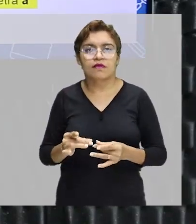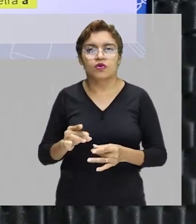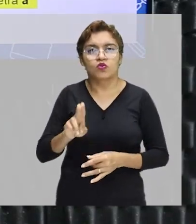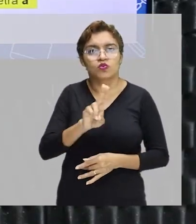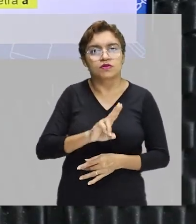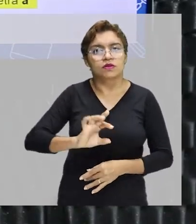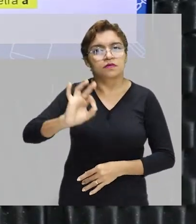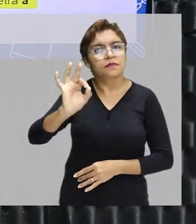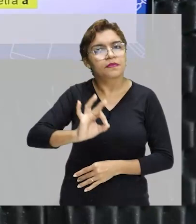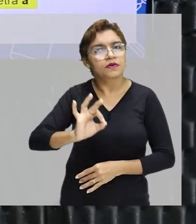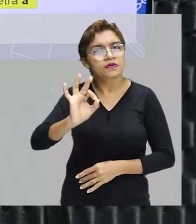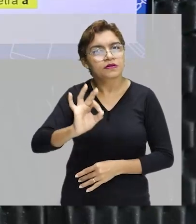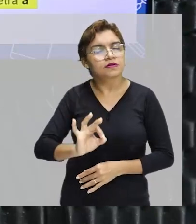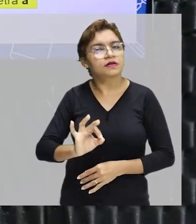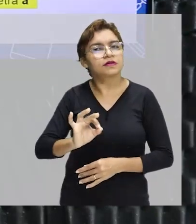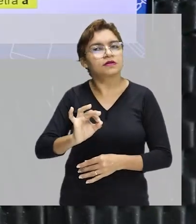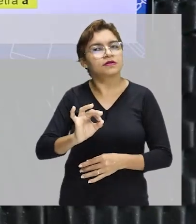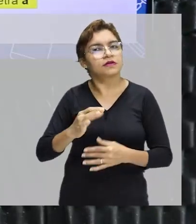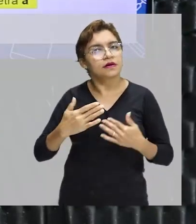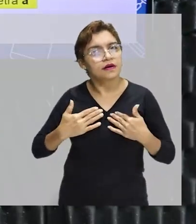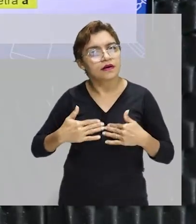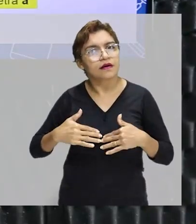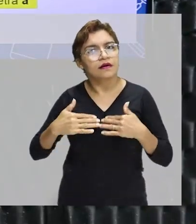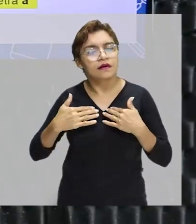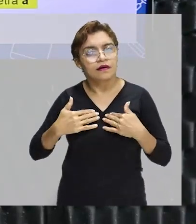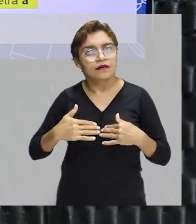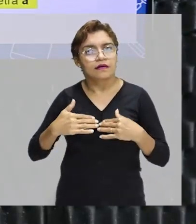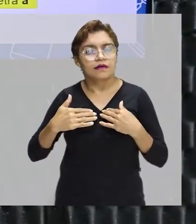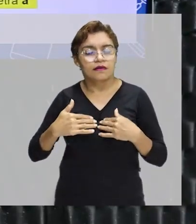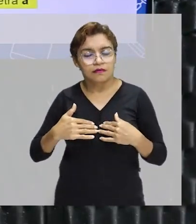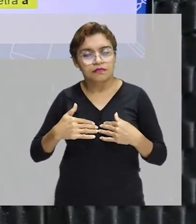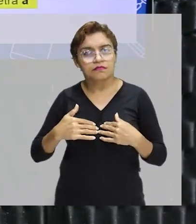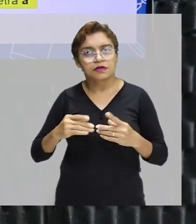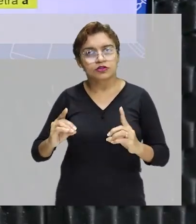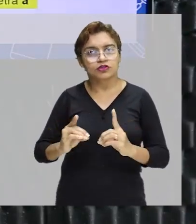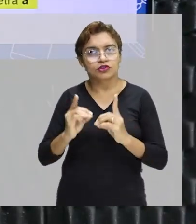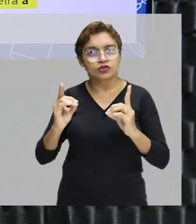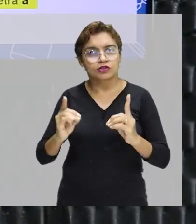título percentual, e fazemos bem devagar, de forma didática,